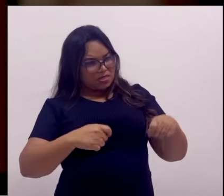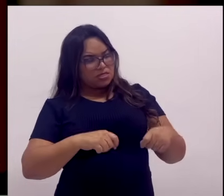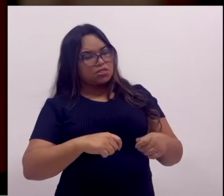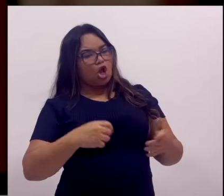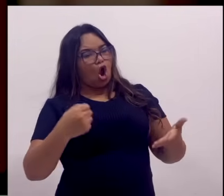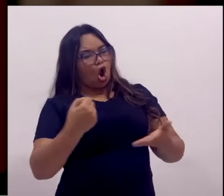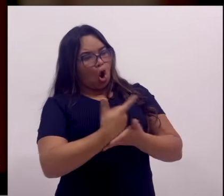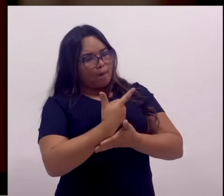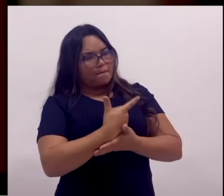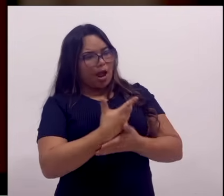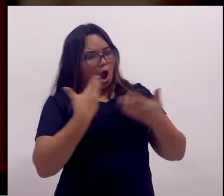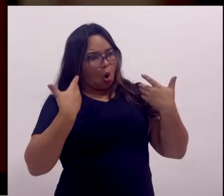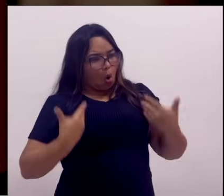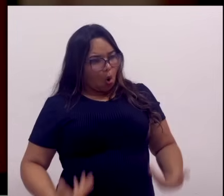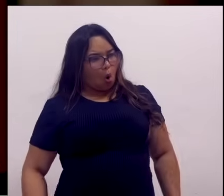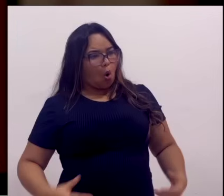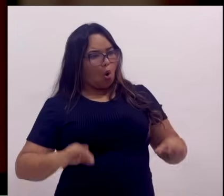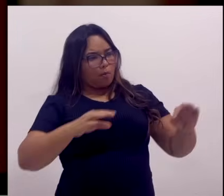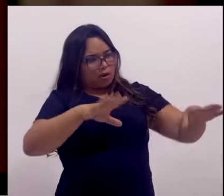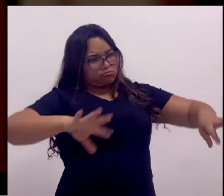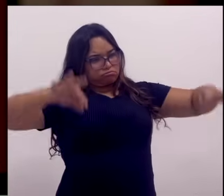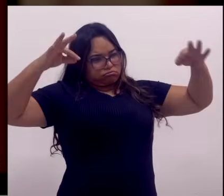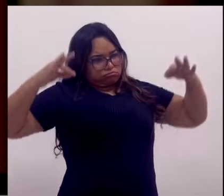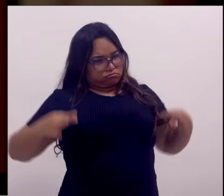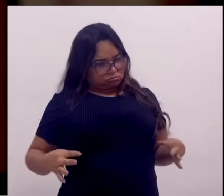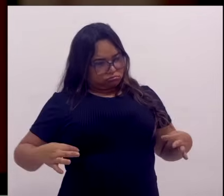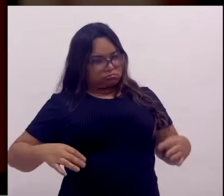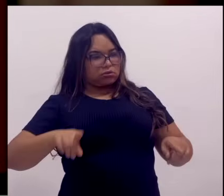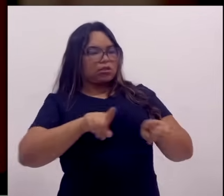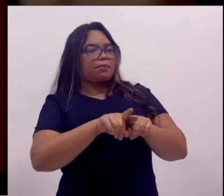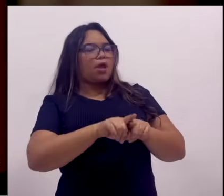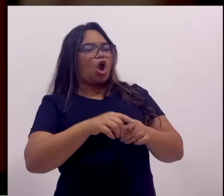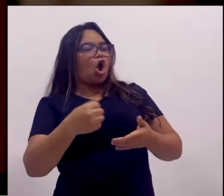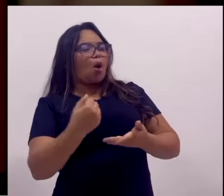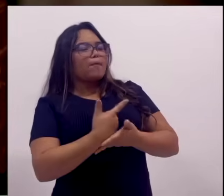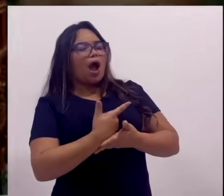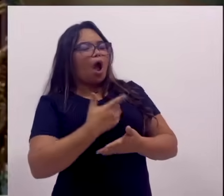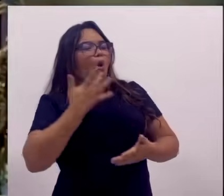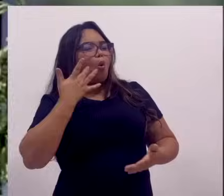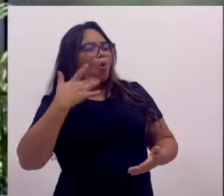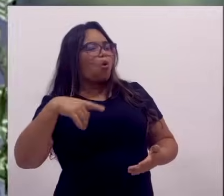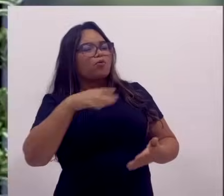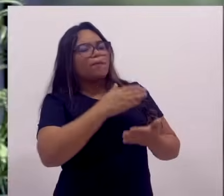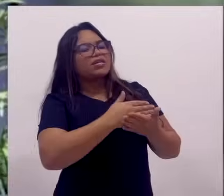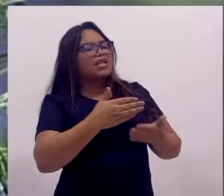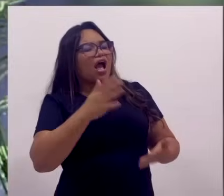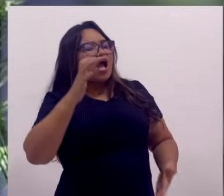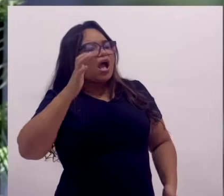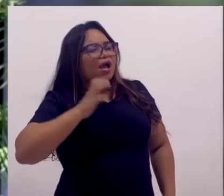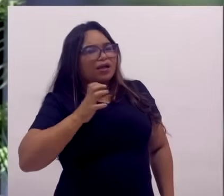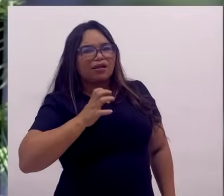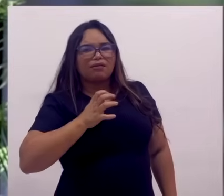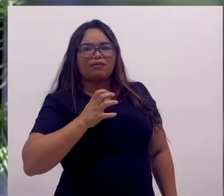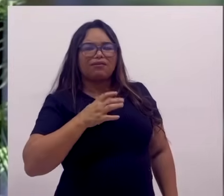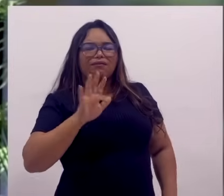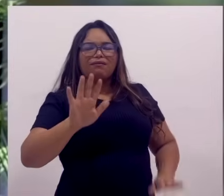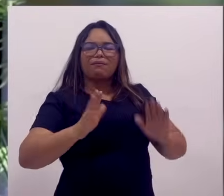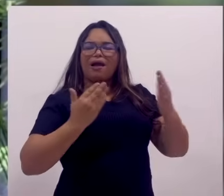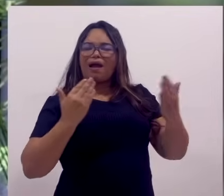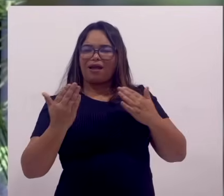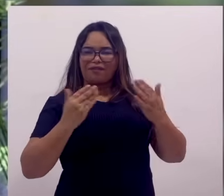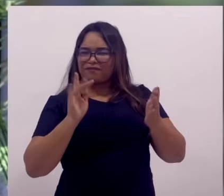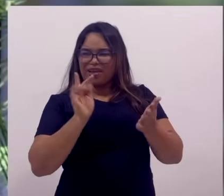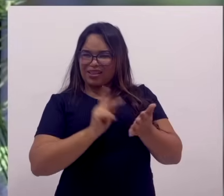provado no fogo, para que tu fiques rica, e vestes brancas, para que te possas vestir. Então, como você